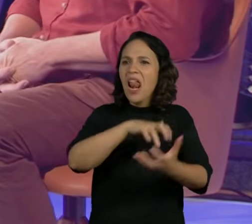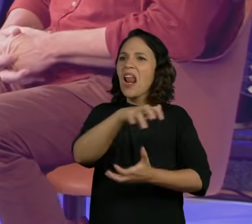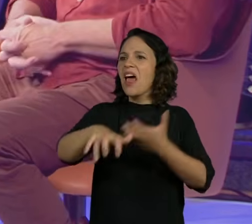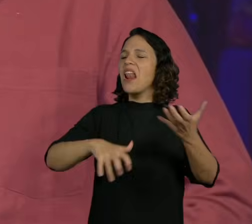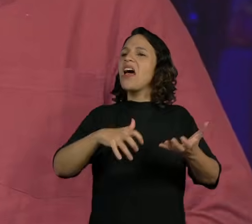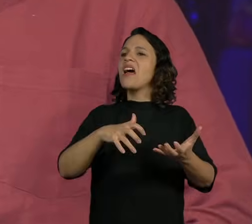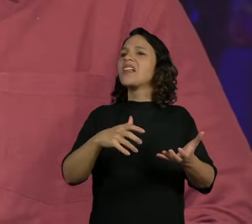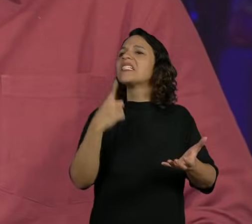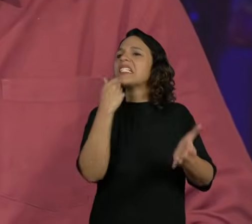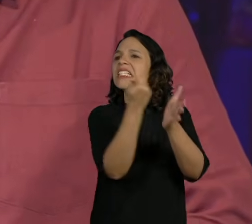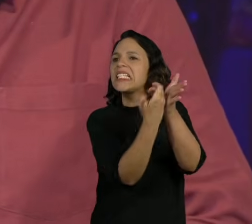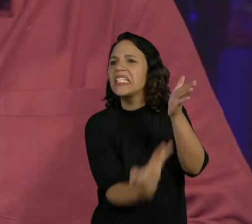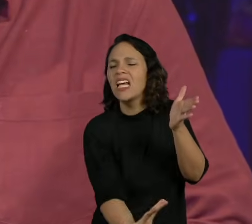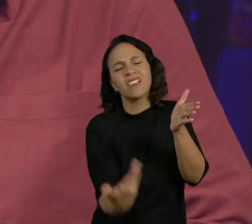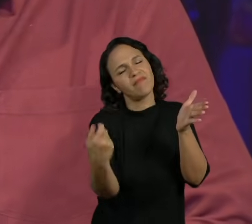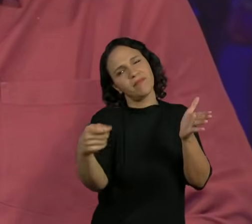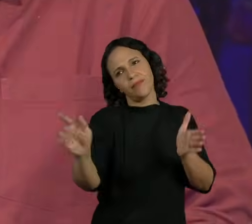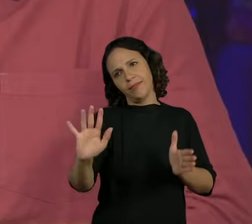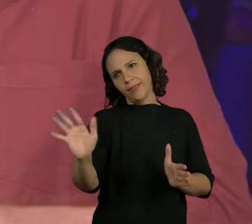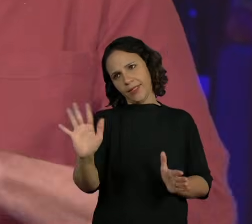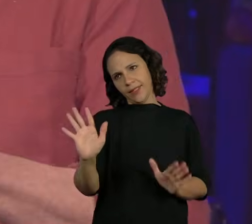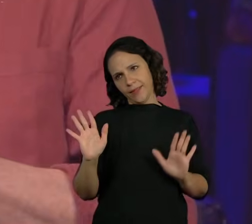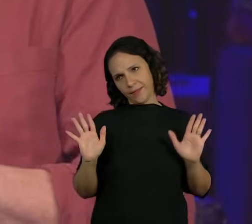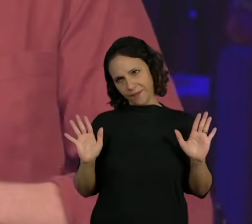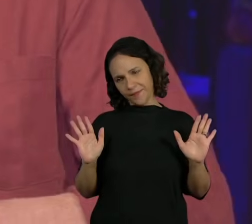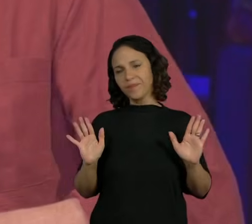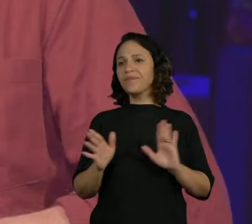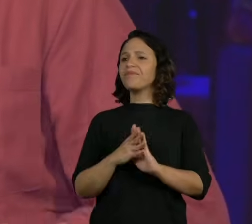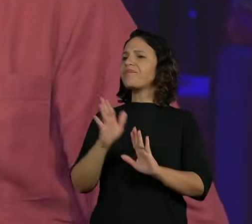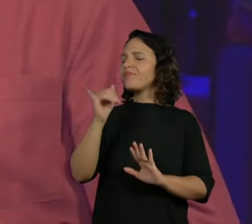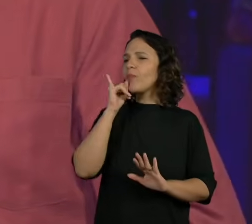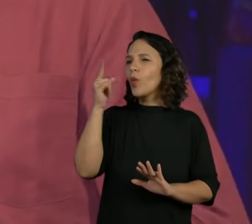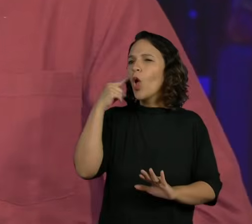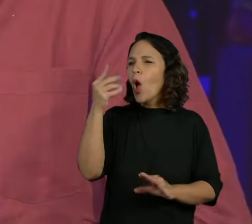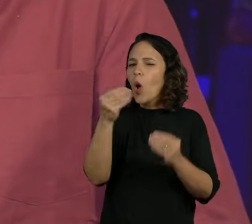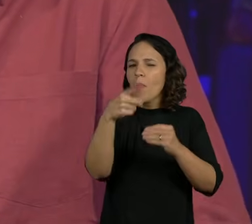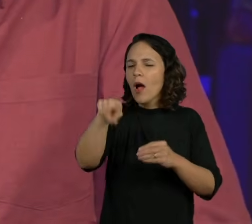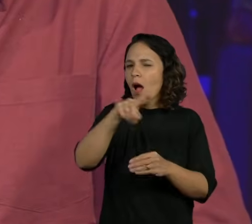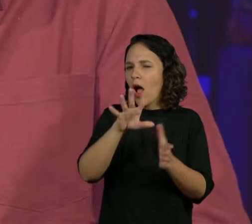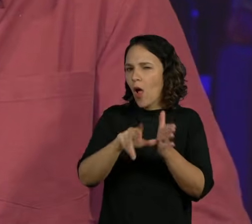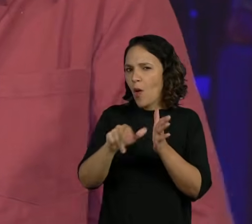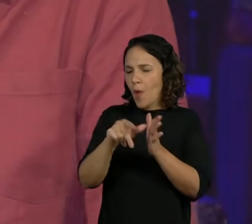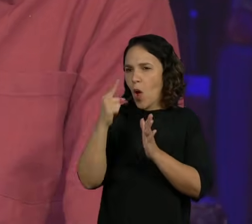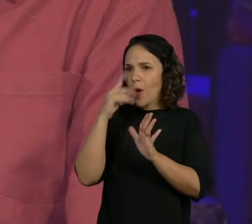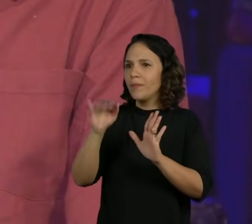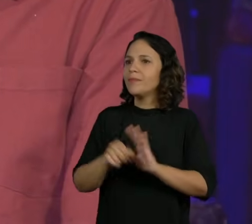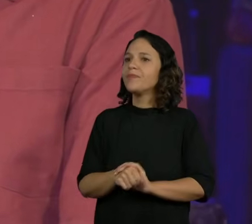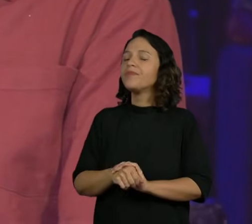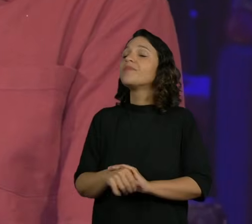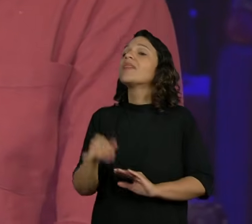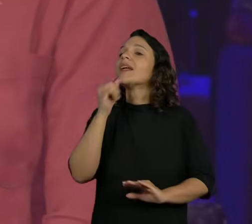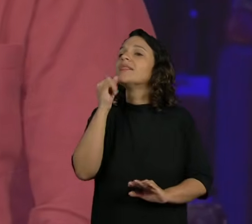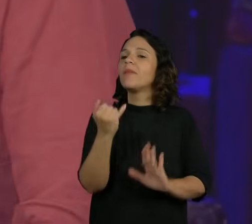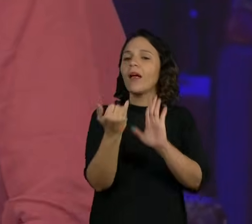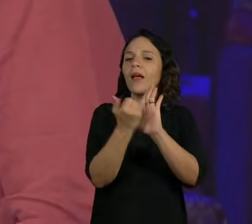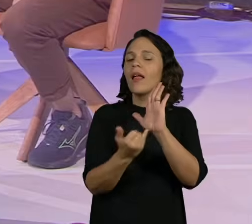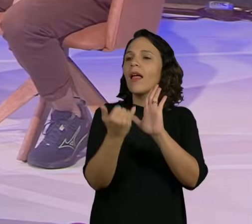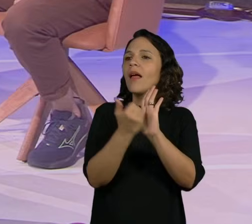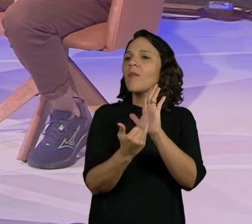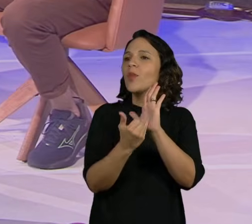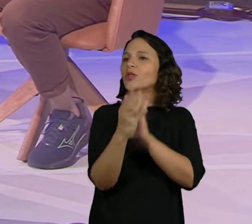e tal, né? Eu acho, olhe bem, Thalita, veja como esse pessoal rouba, tá? 600 em isenção fiscal,